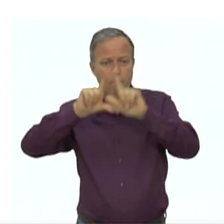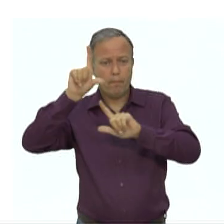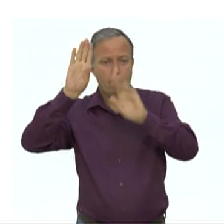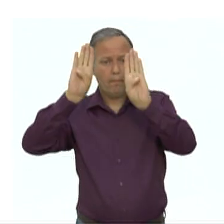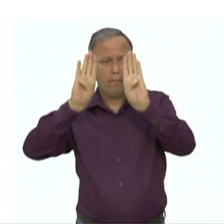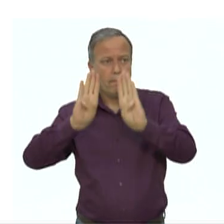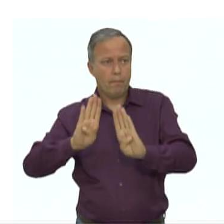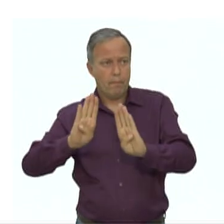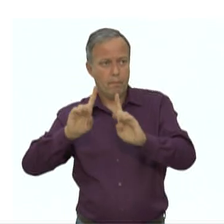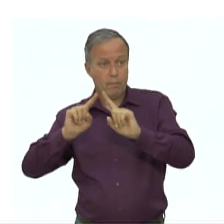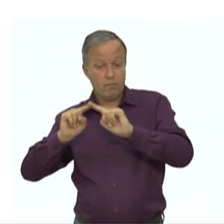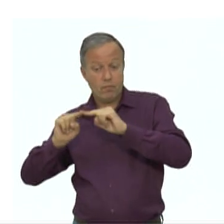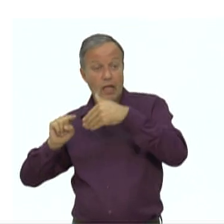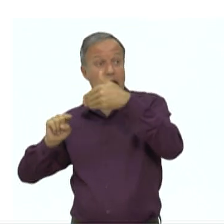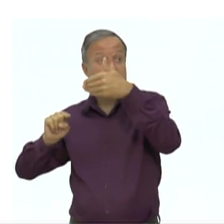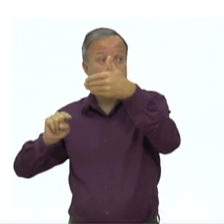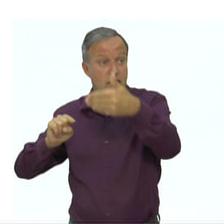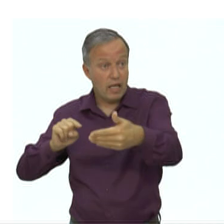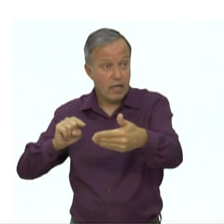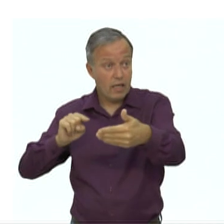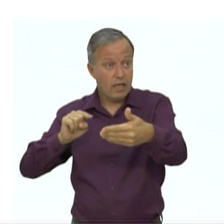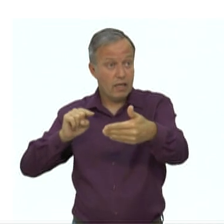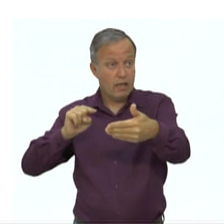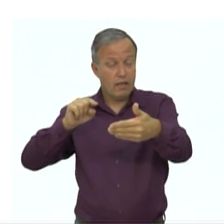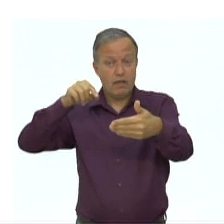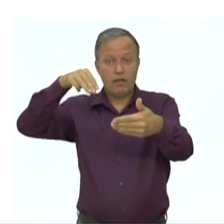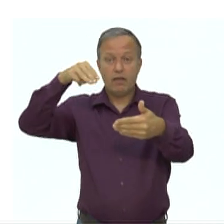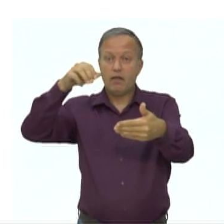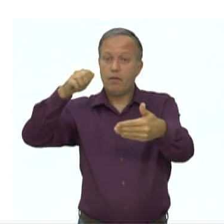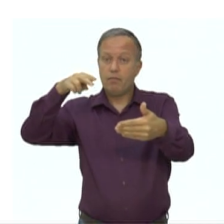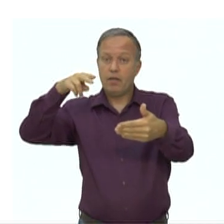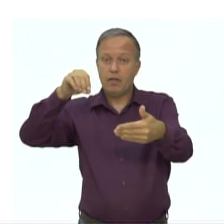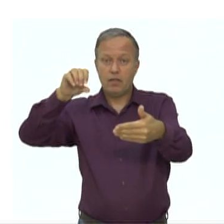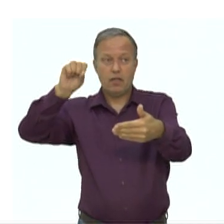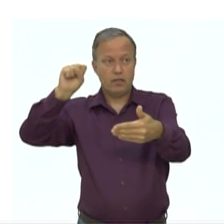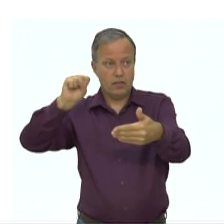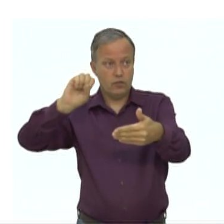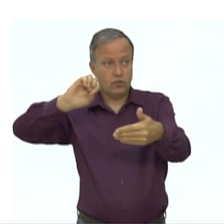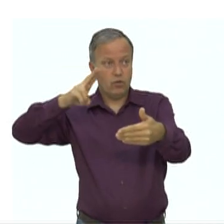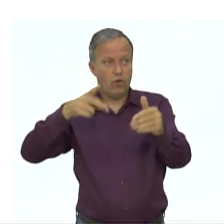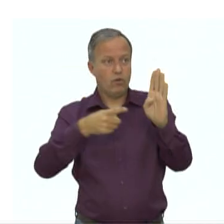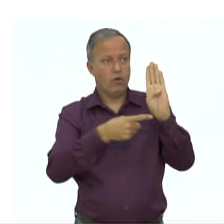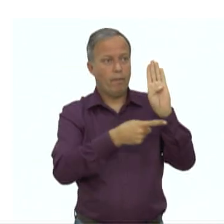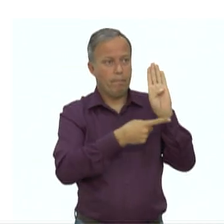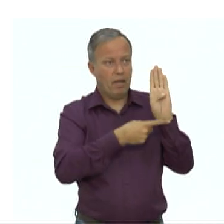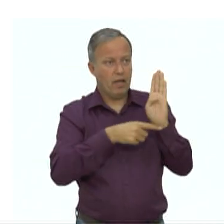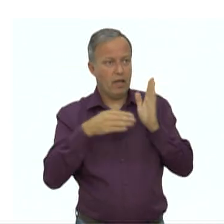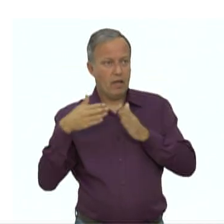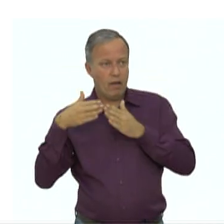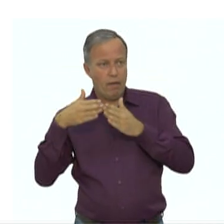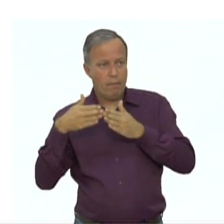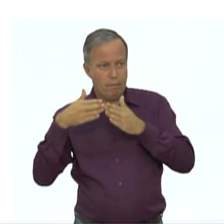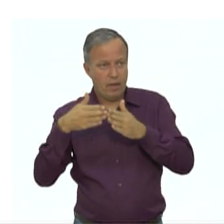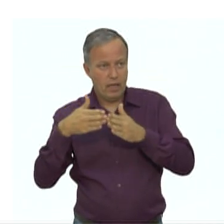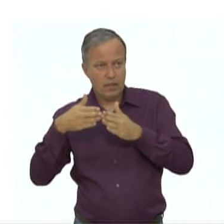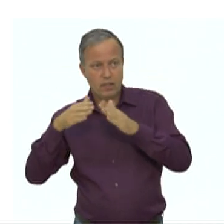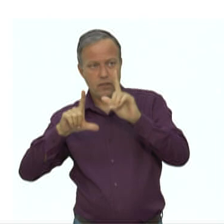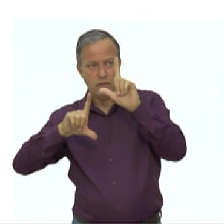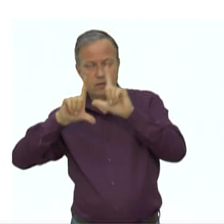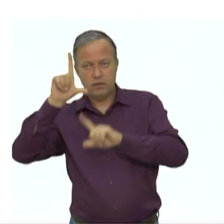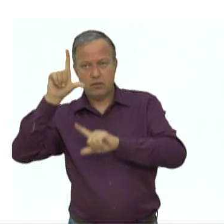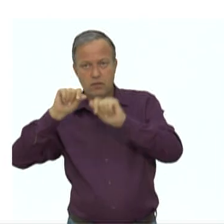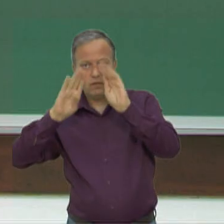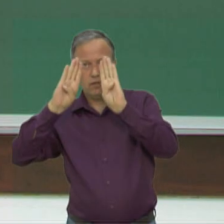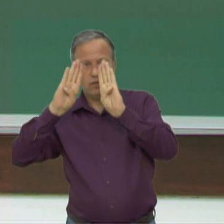barco em viaje de Belém para Manaus, por las águas del Rio Amazonas. Eu vou deixar